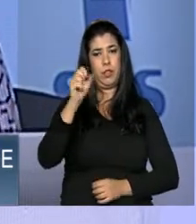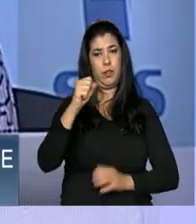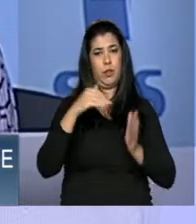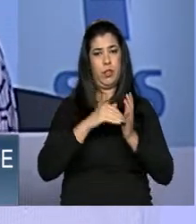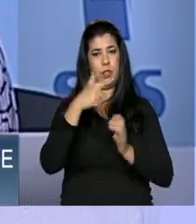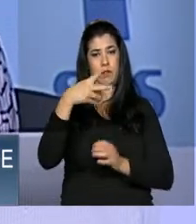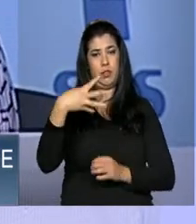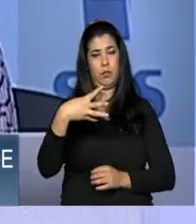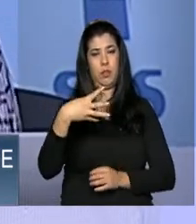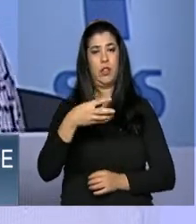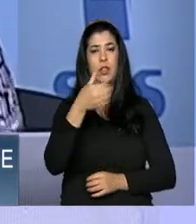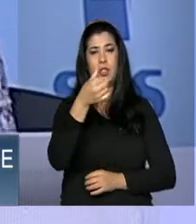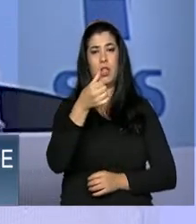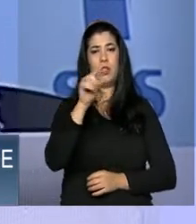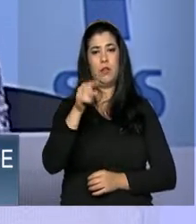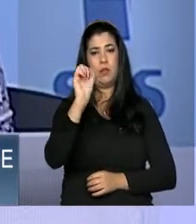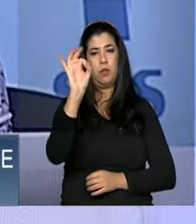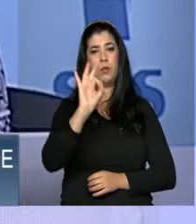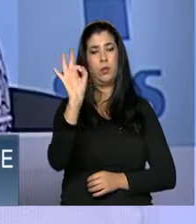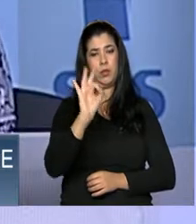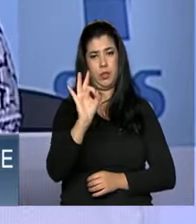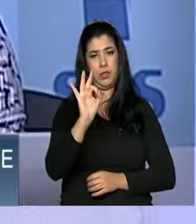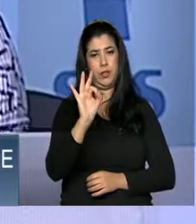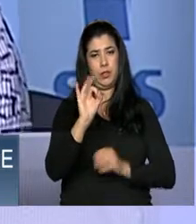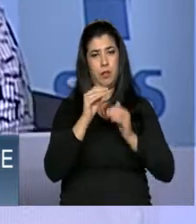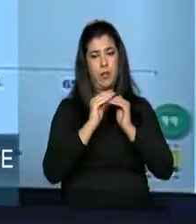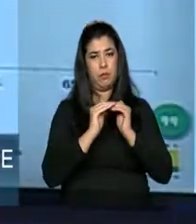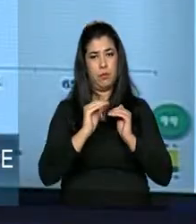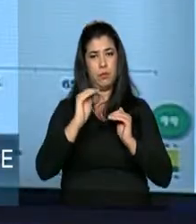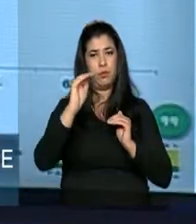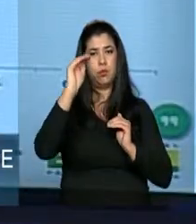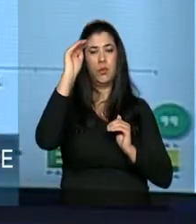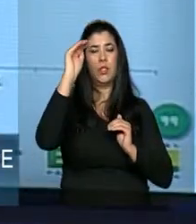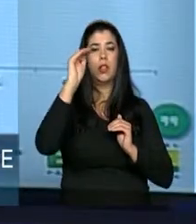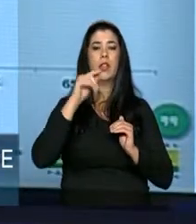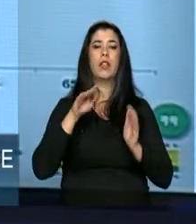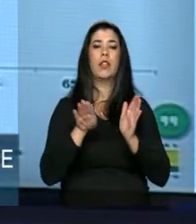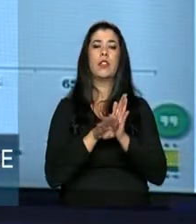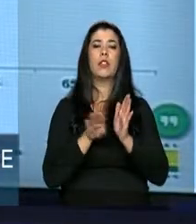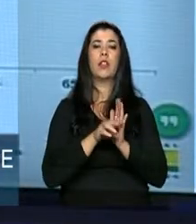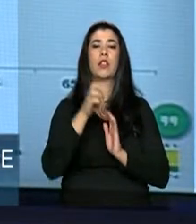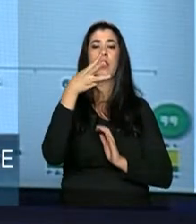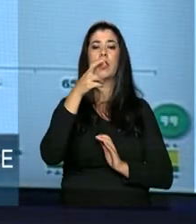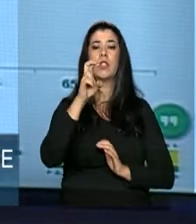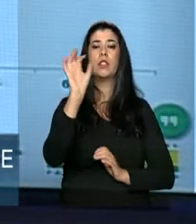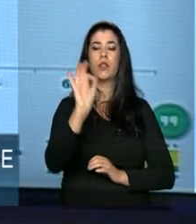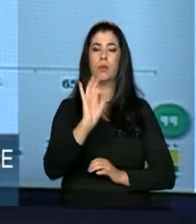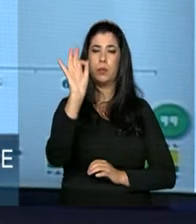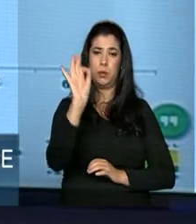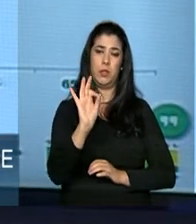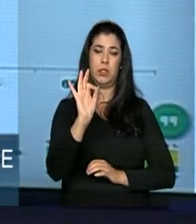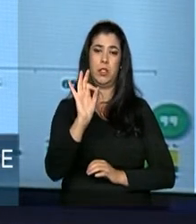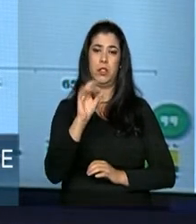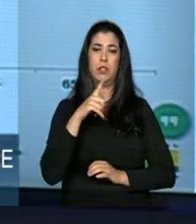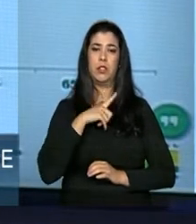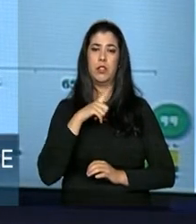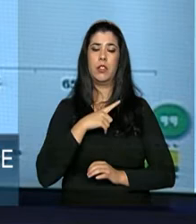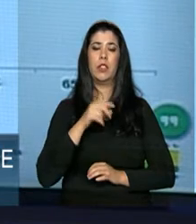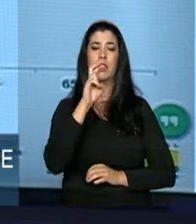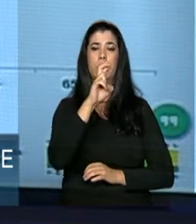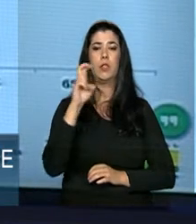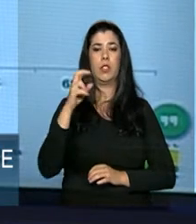anos, 6,8%, e isso vai num crescendo, chegando a 35% entre